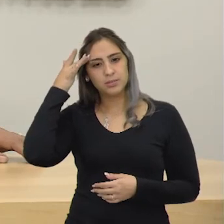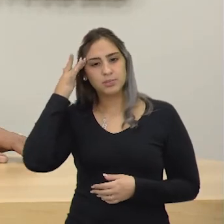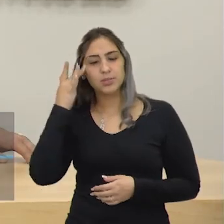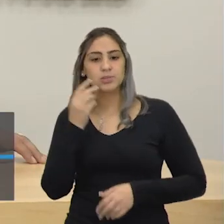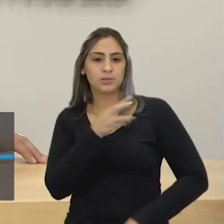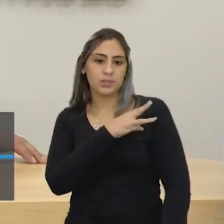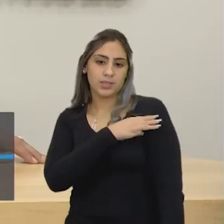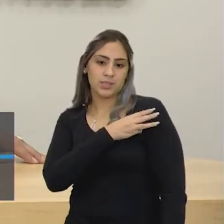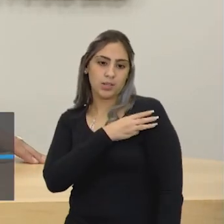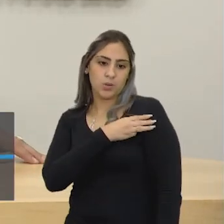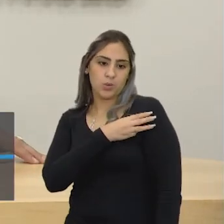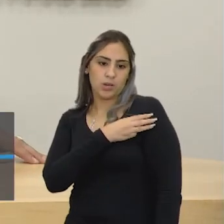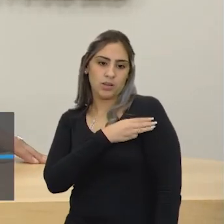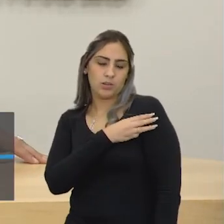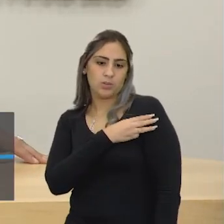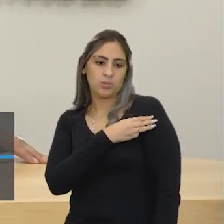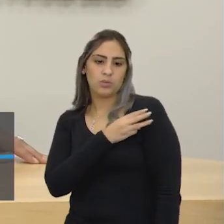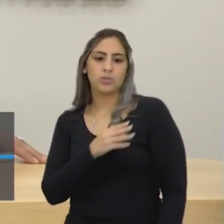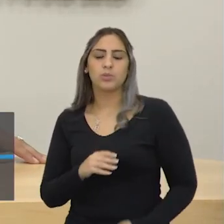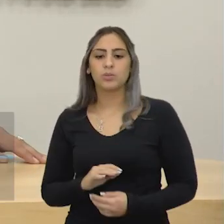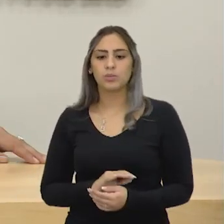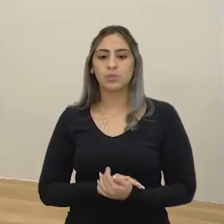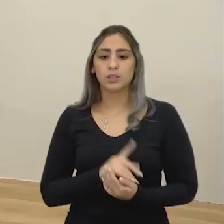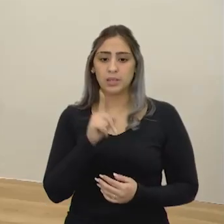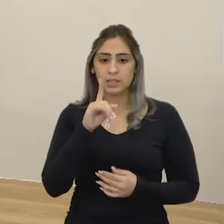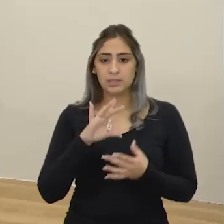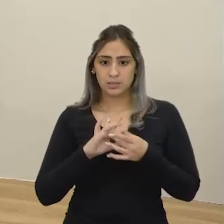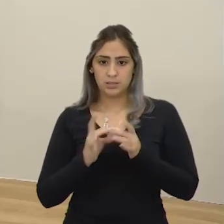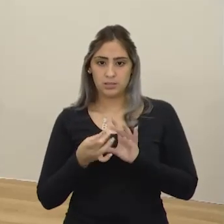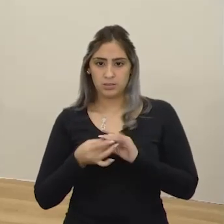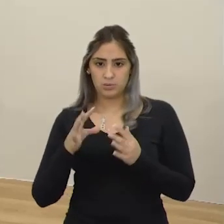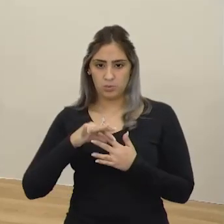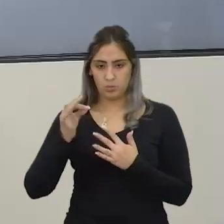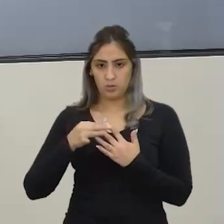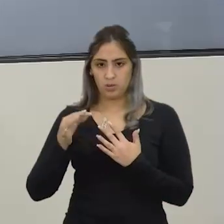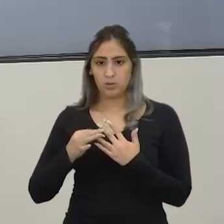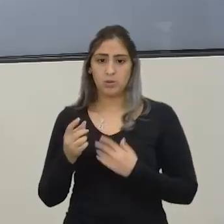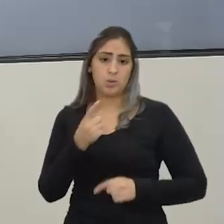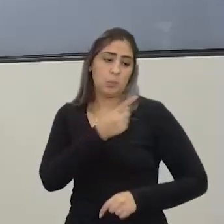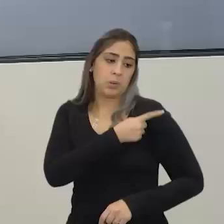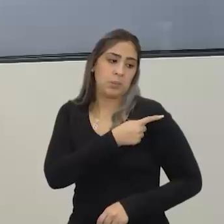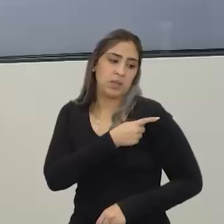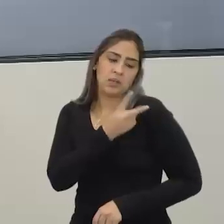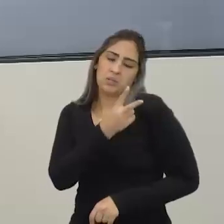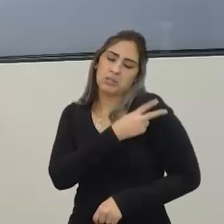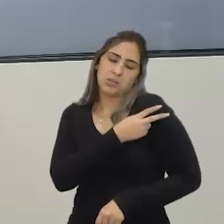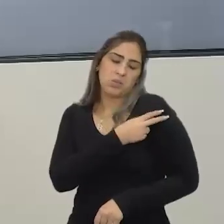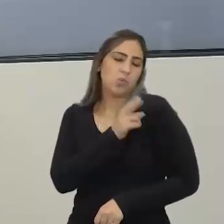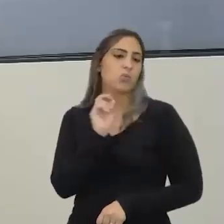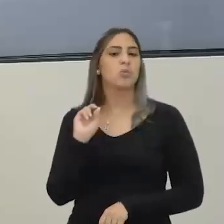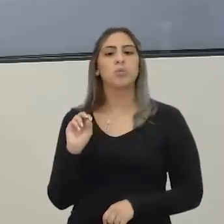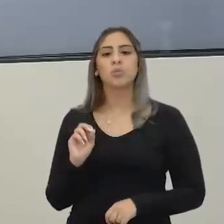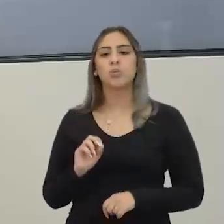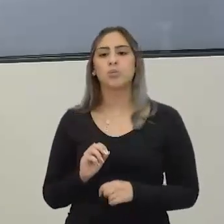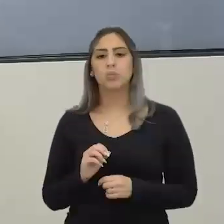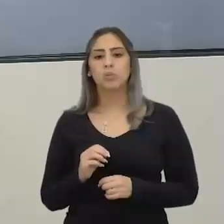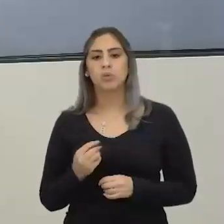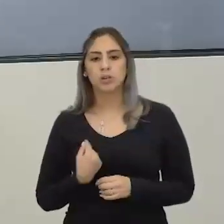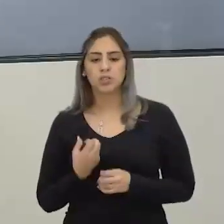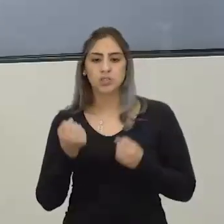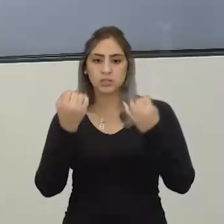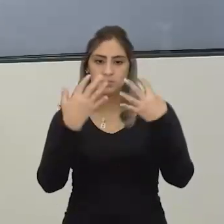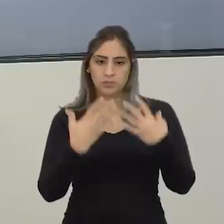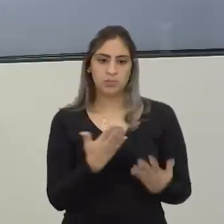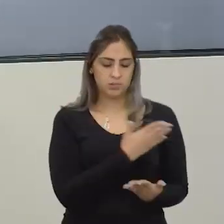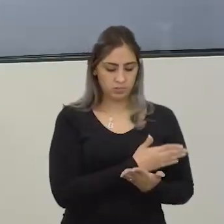terceiro ano, né? Isso, exatamente, gente. Então, esse conteúdo, ele é tanto do primeiro quanto do segundo ano. A gente passa, né,